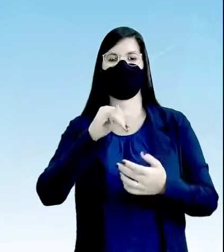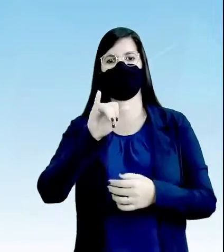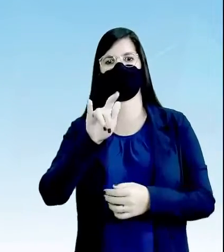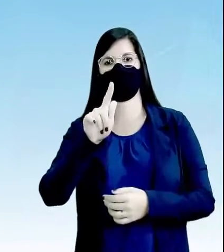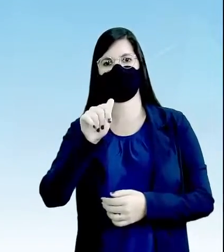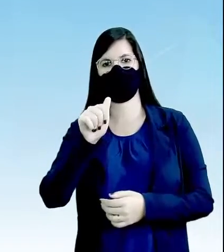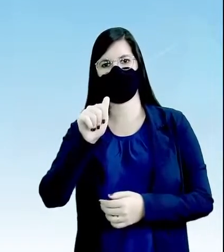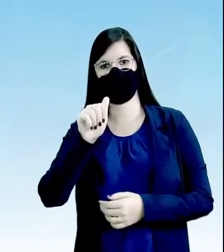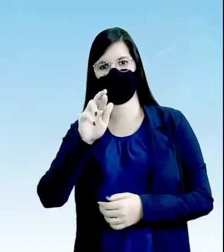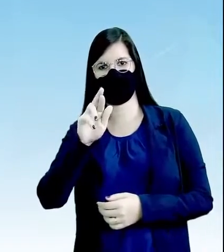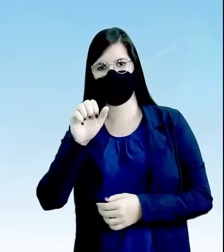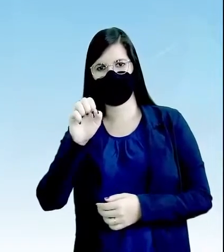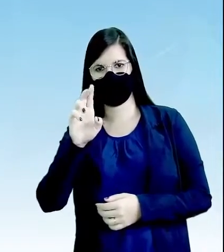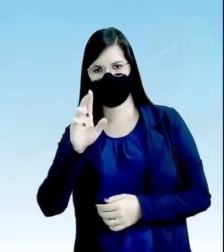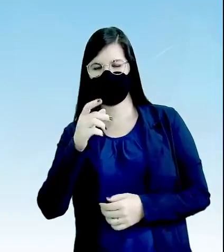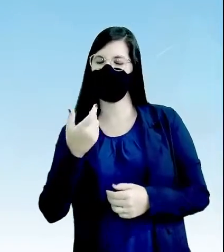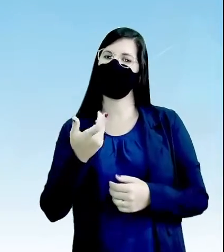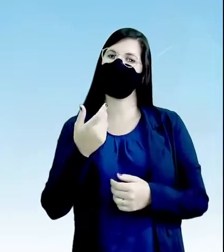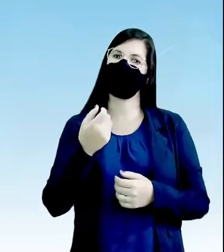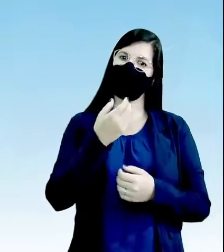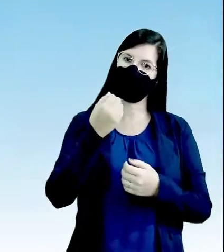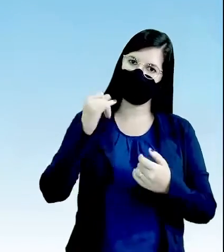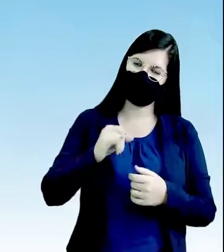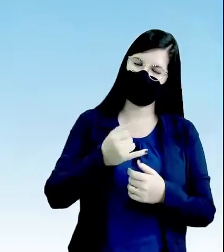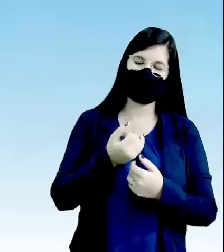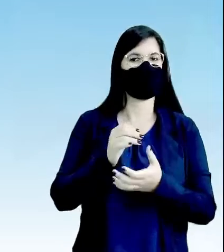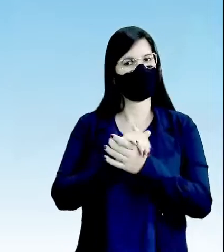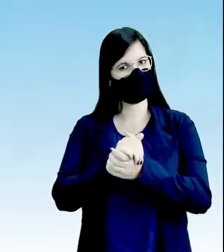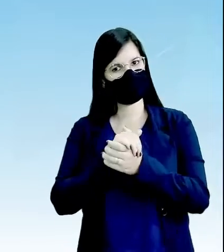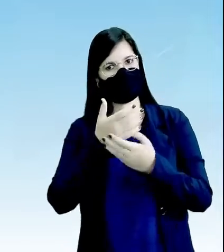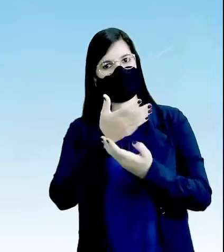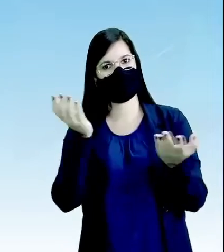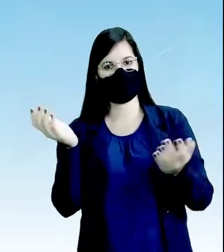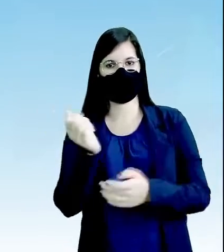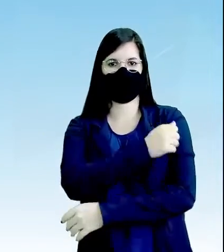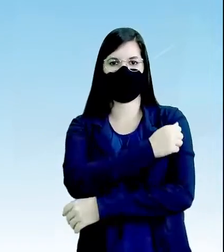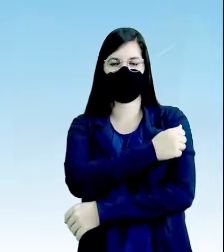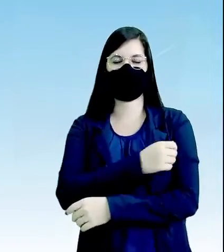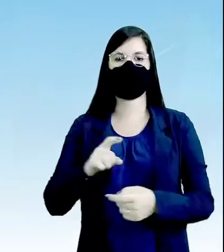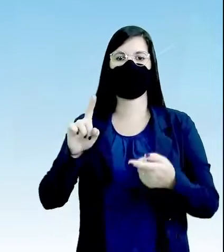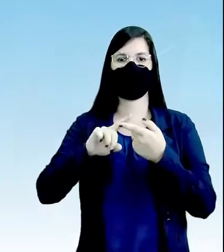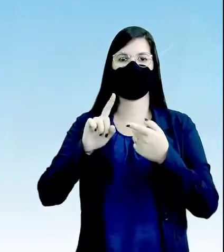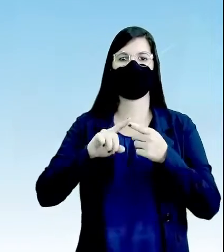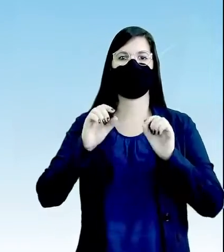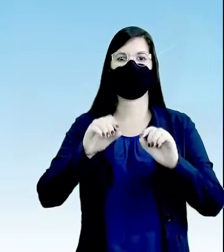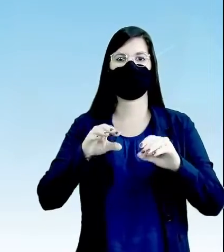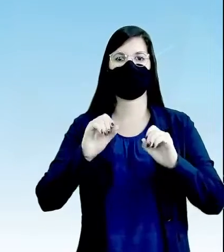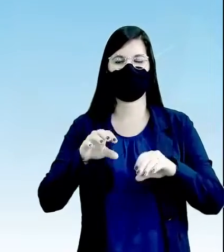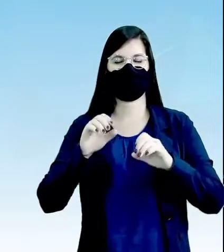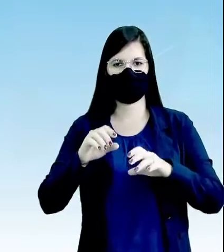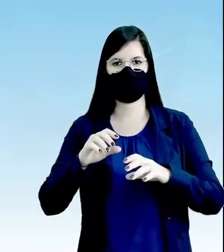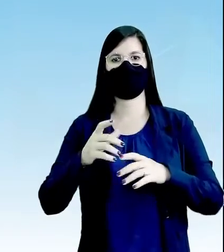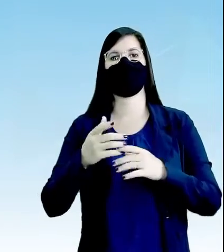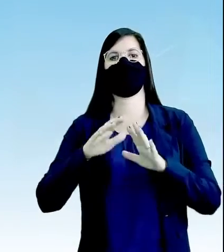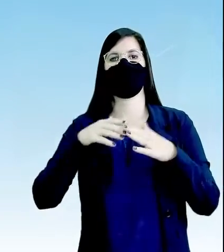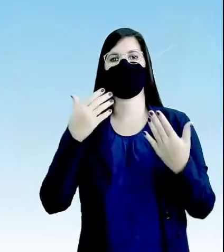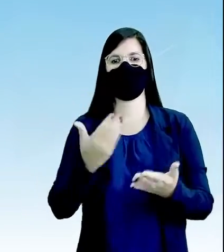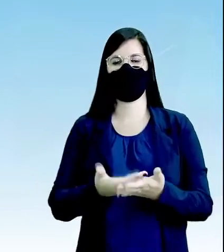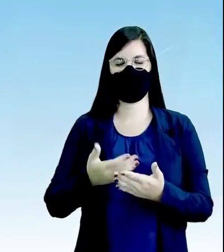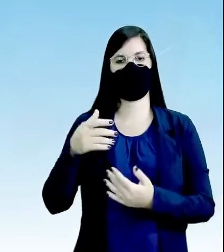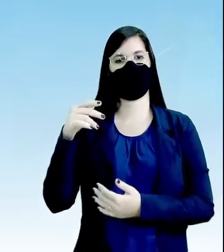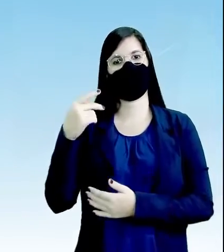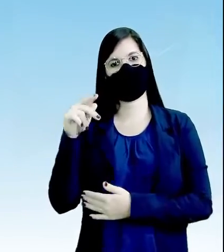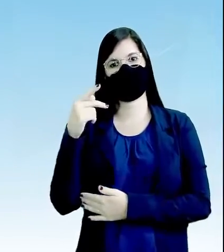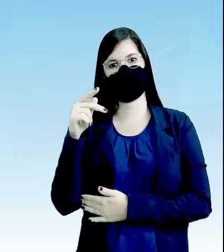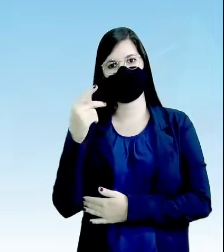dar um alô, olá ali para os meus alunos. Também ensino na Escola Zumira de Paula, lá em Jardim Paulista